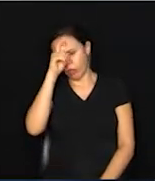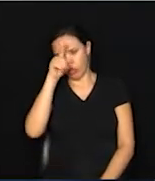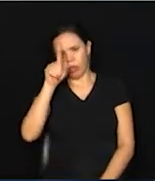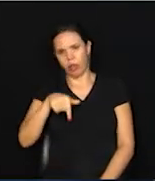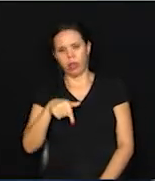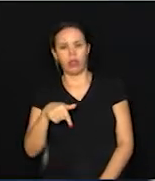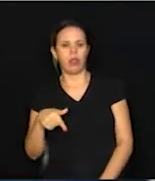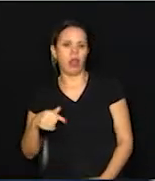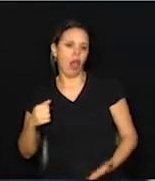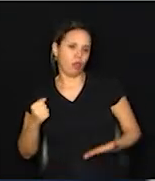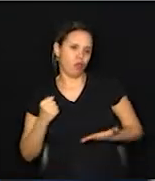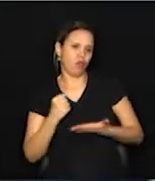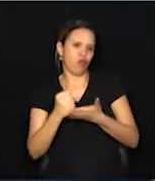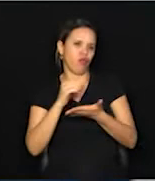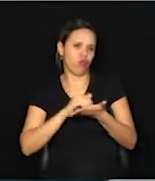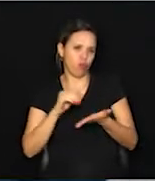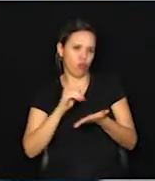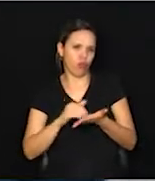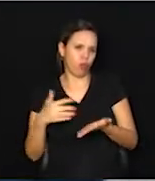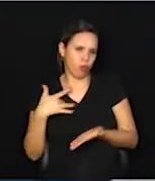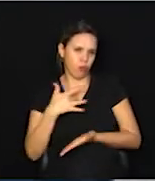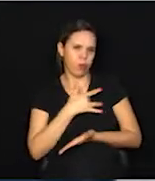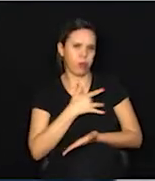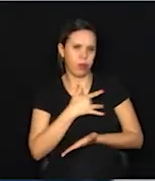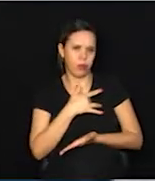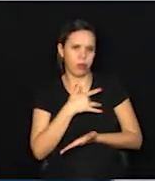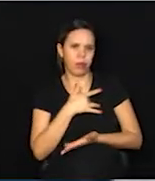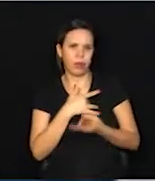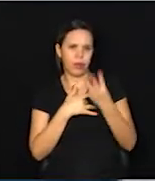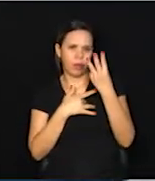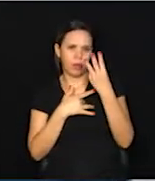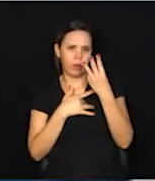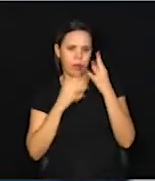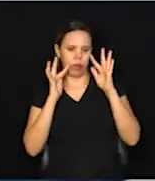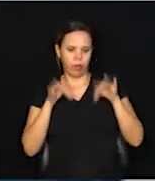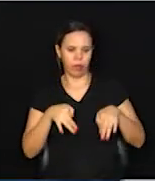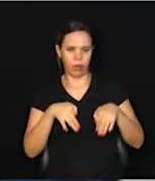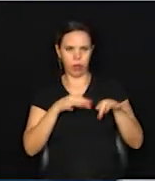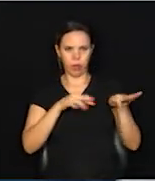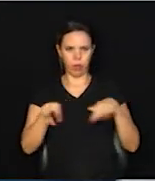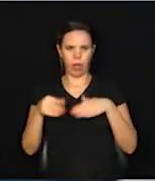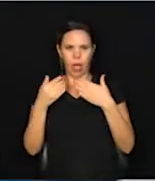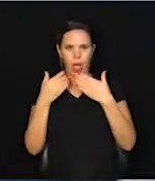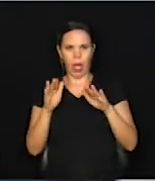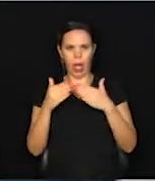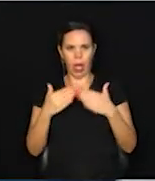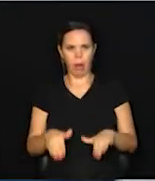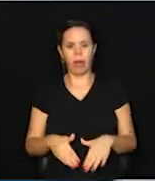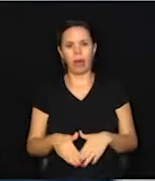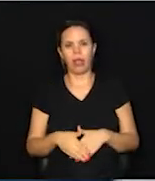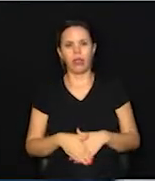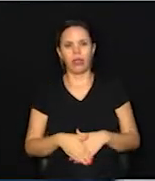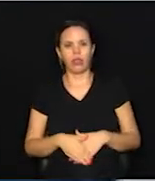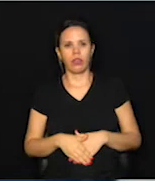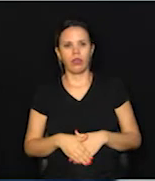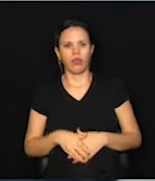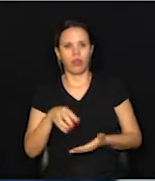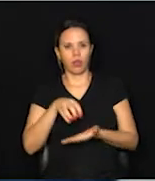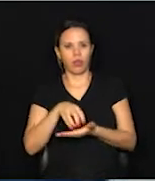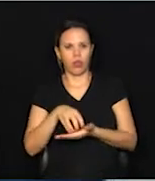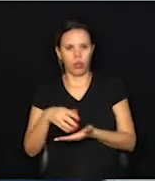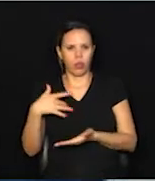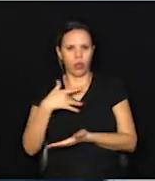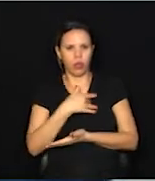contando com a ajuda que a Secretaria de Saúde, em 3 finais de semana, abriu 14 unidades básicas de saúde, que nos deu